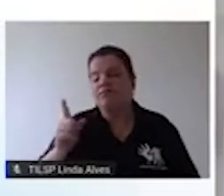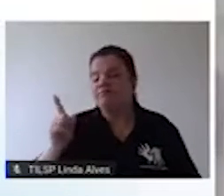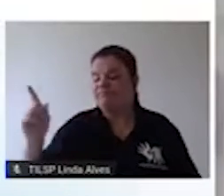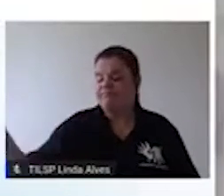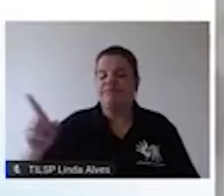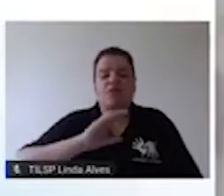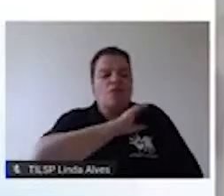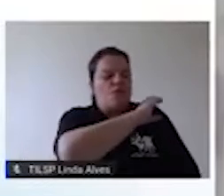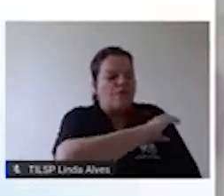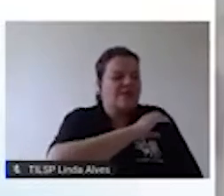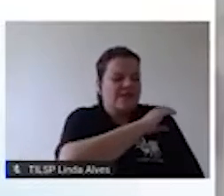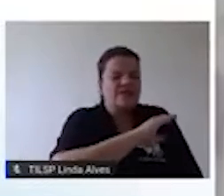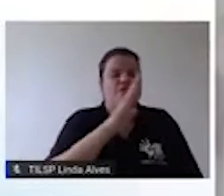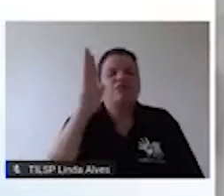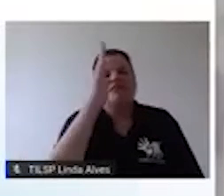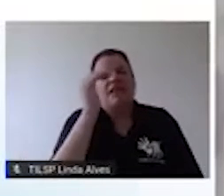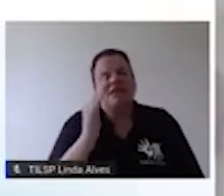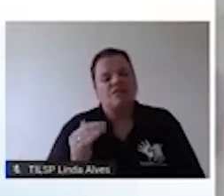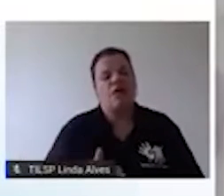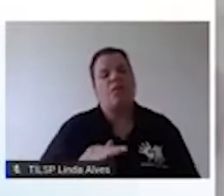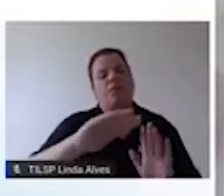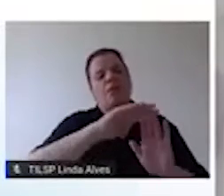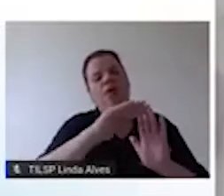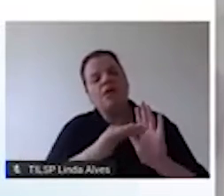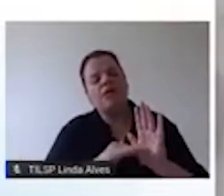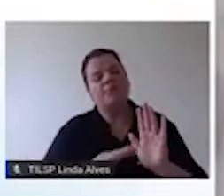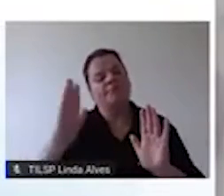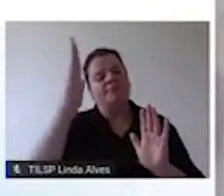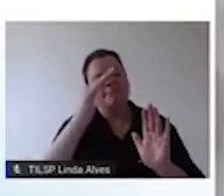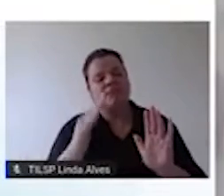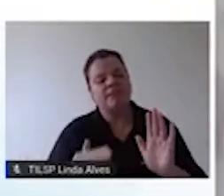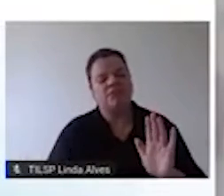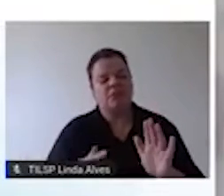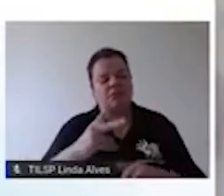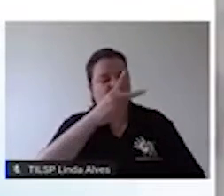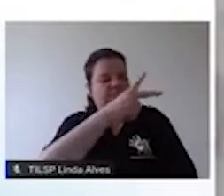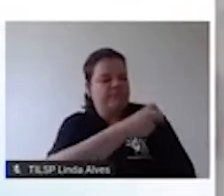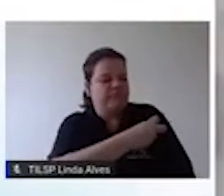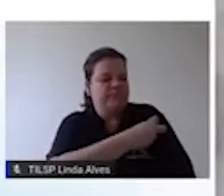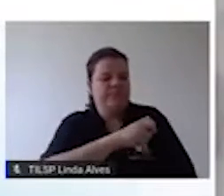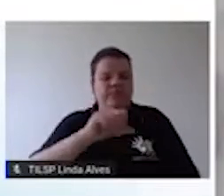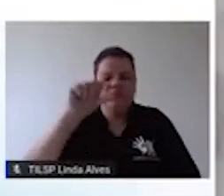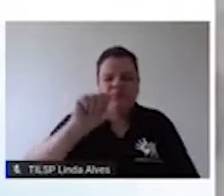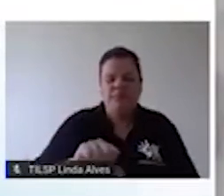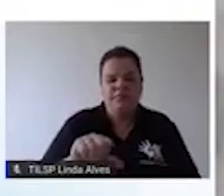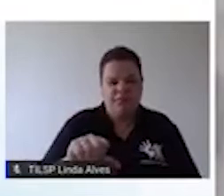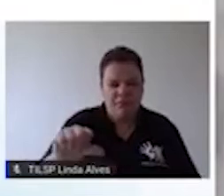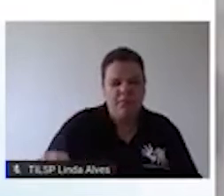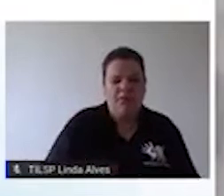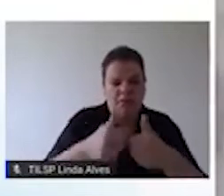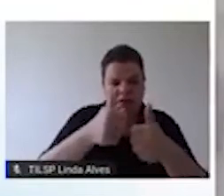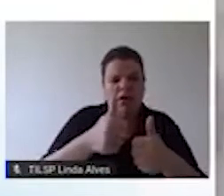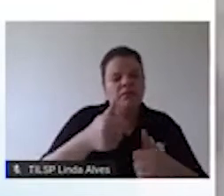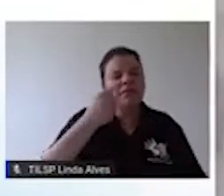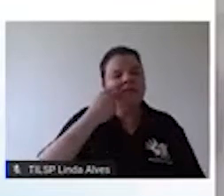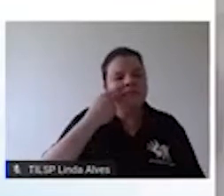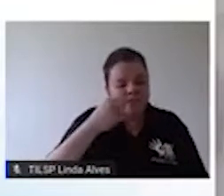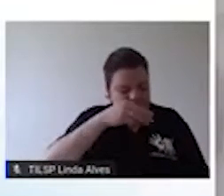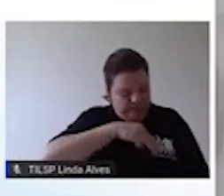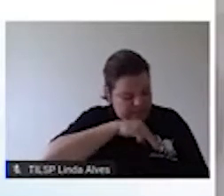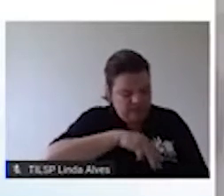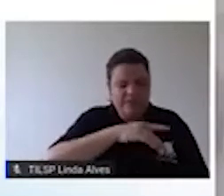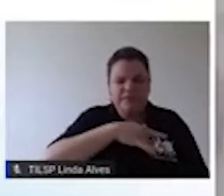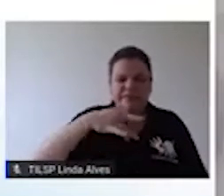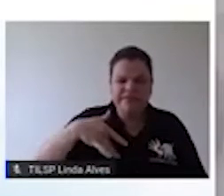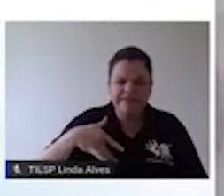coordenação nacional, é que o Programa Nacional de Imunizações funcione, é que o Ministério da Saúde deixe claro, não é, que